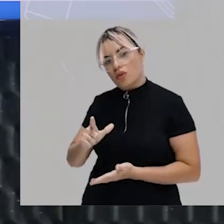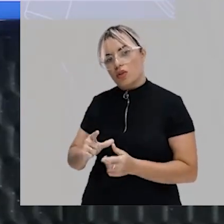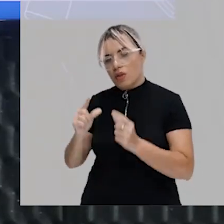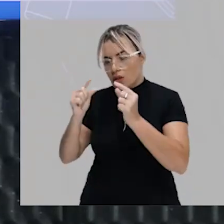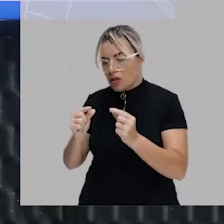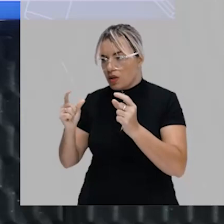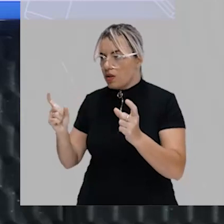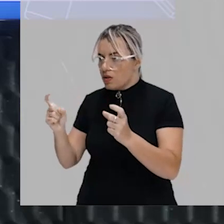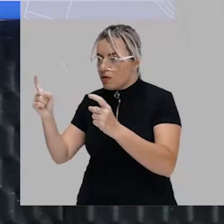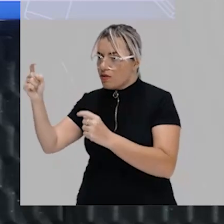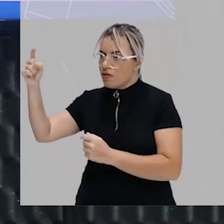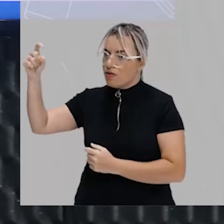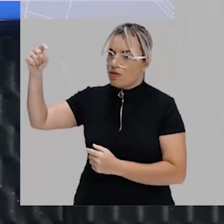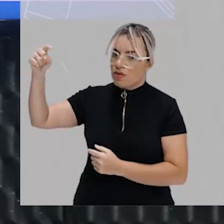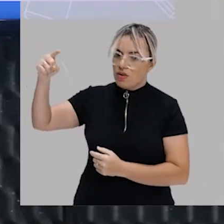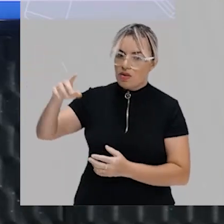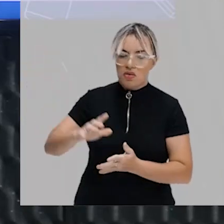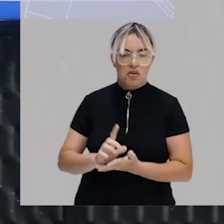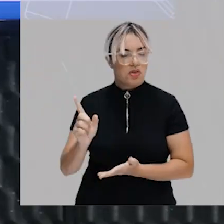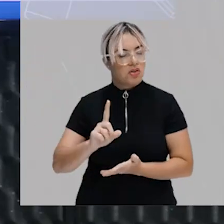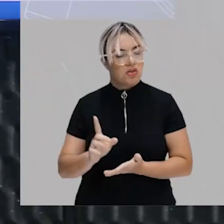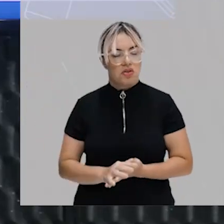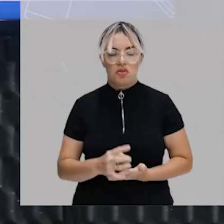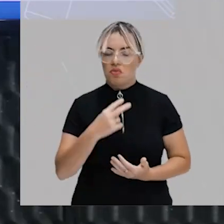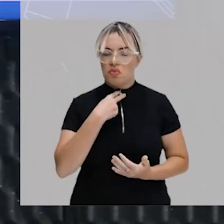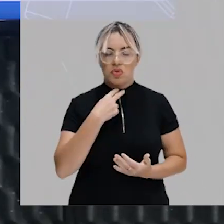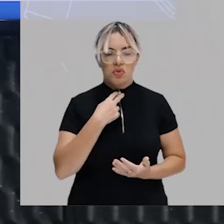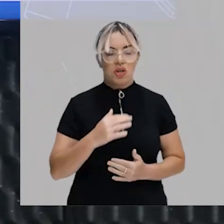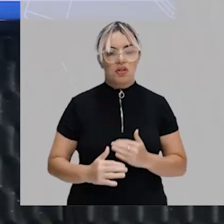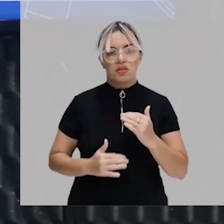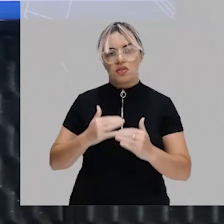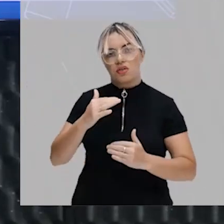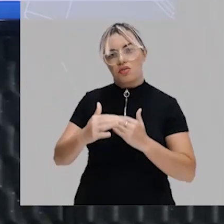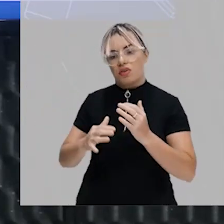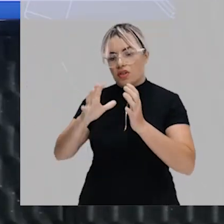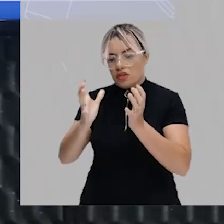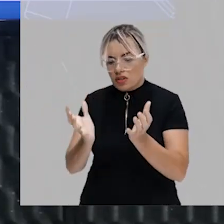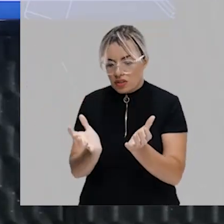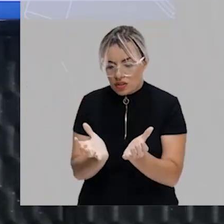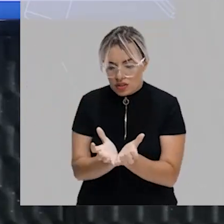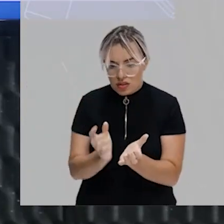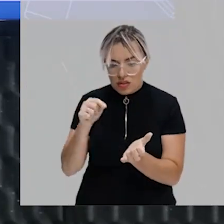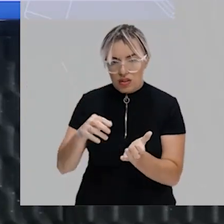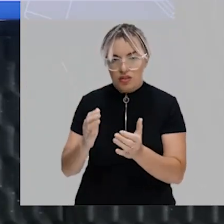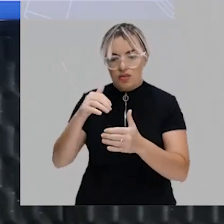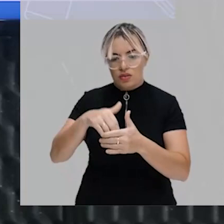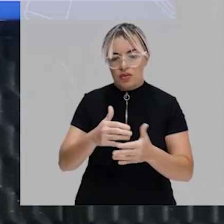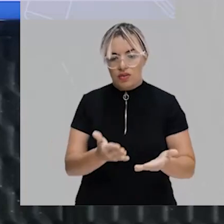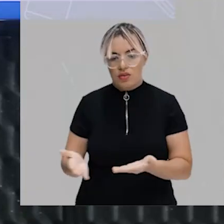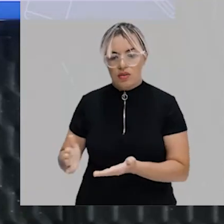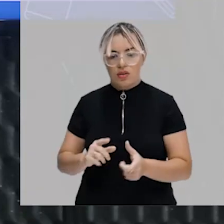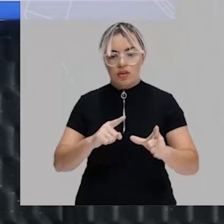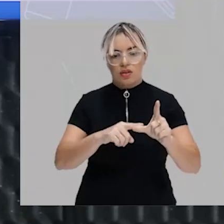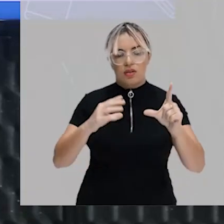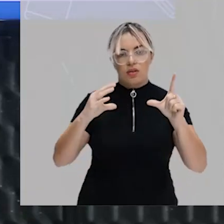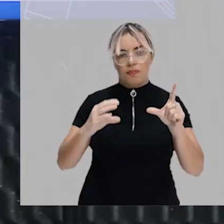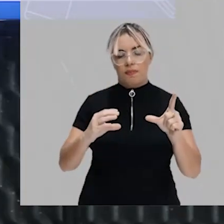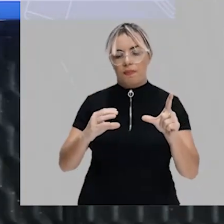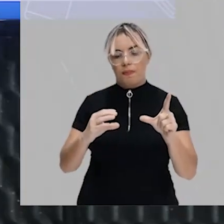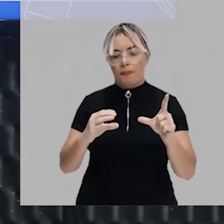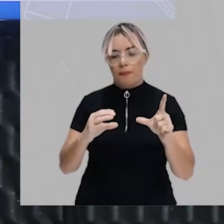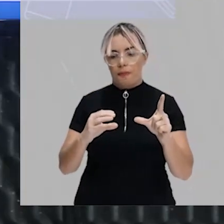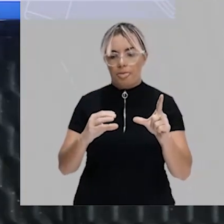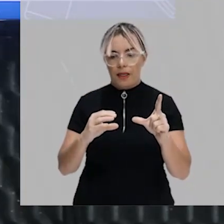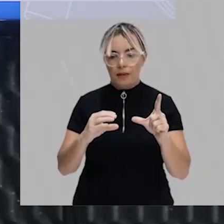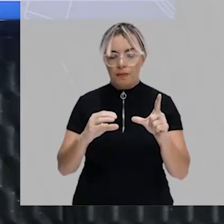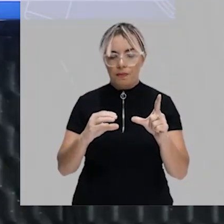eles não puderam se desenvolver no caldo nutritivo. A letra C. O desenvolvimento de micro-organismos